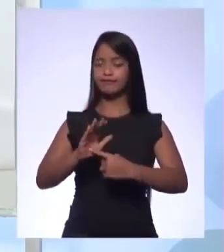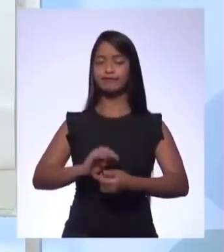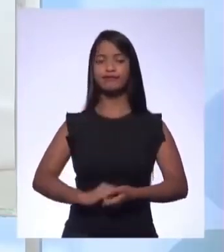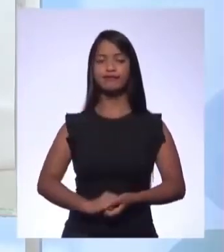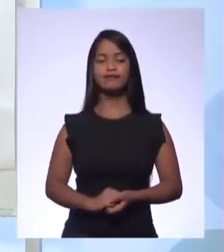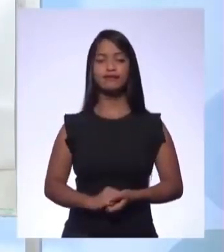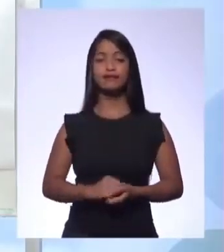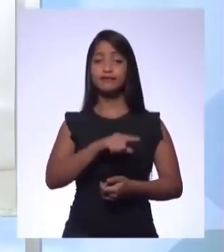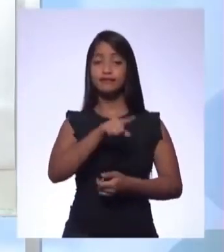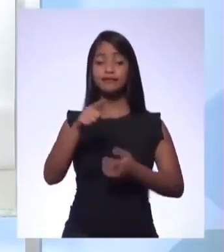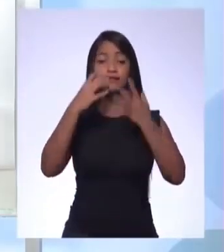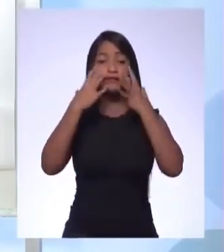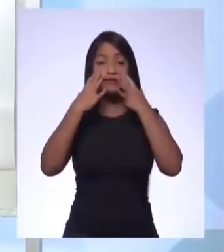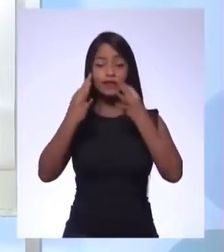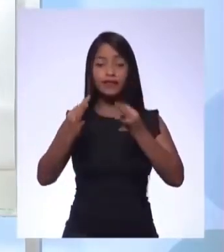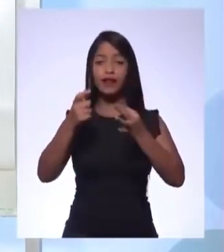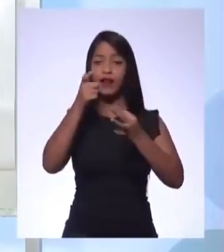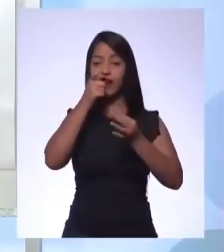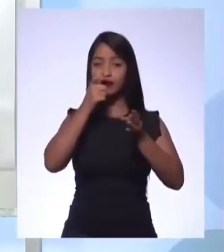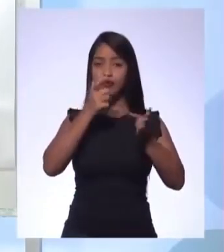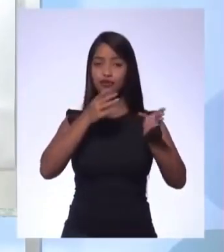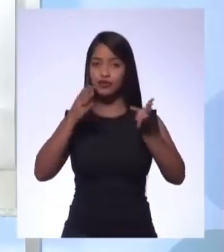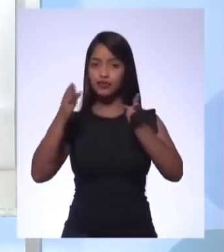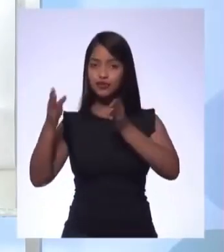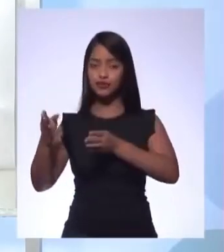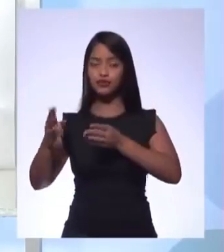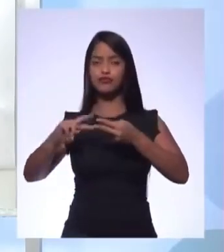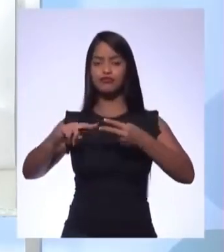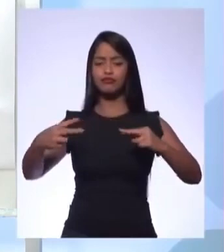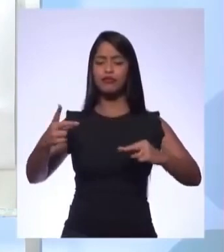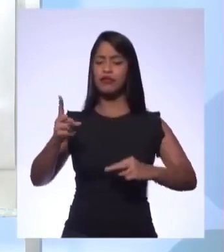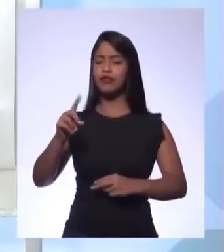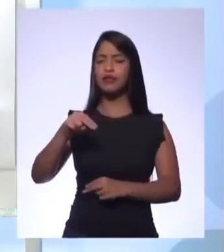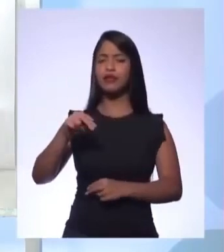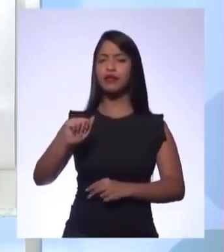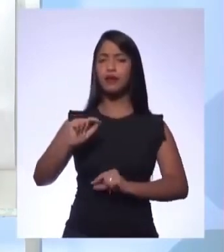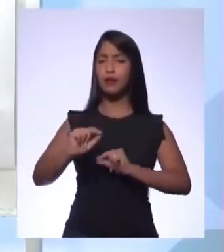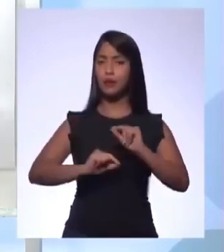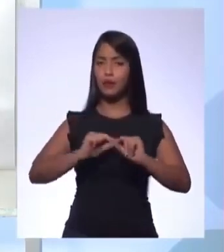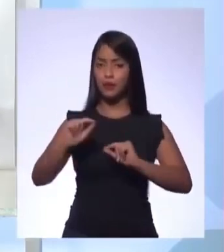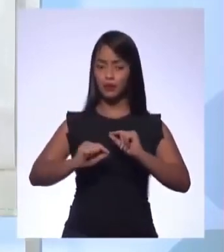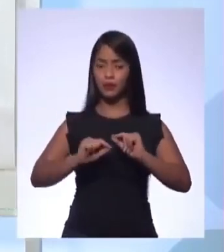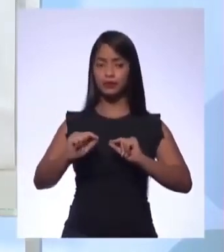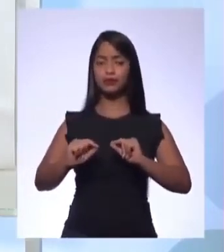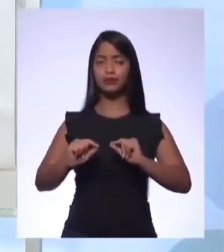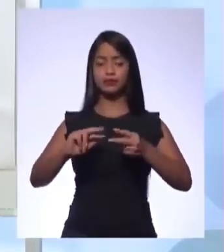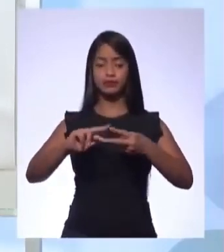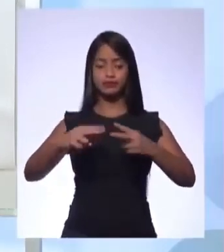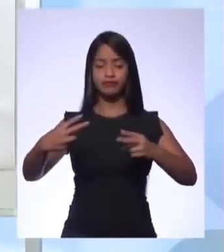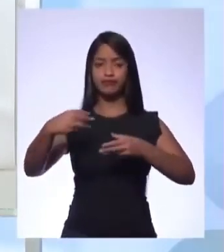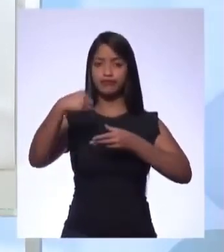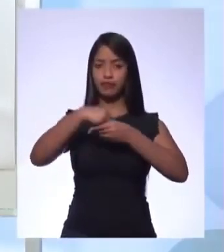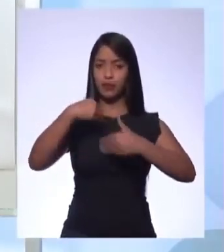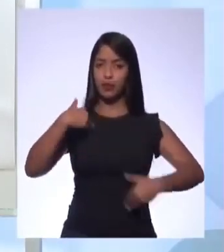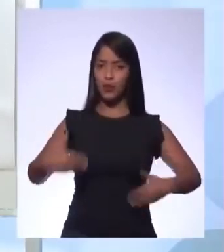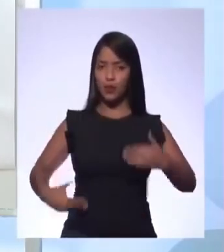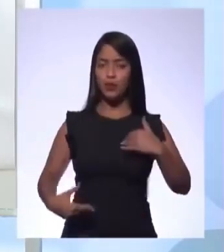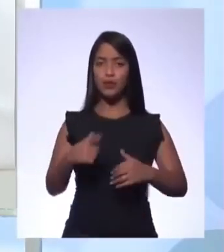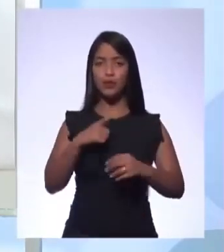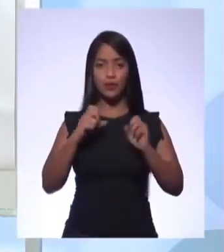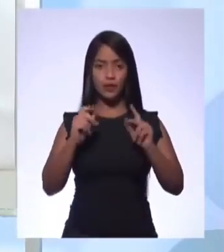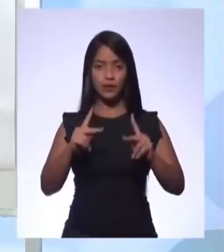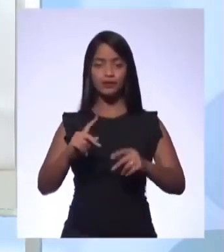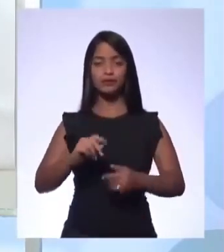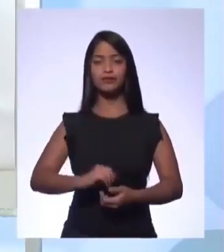gente. Então, presta bastante atenção no que é esse DNA que forma, né, que está no nosso corpo, ok?